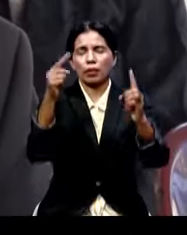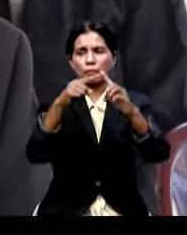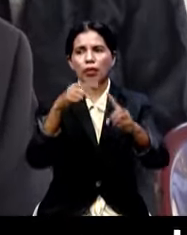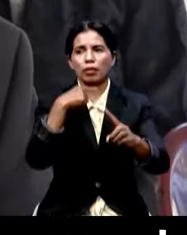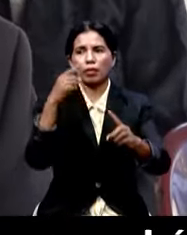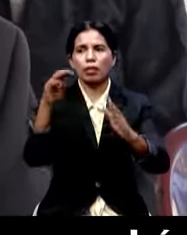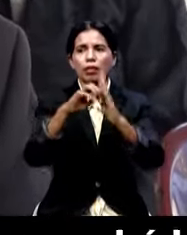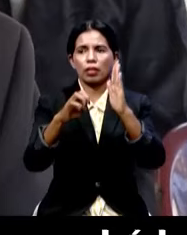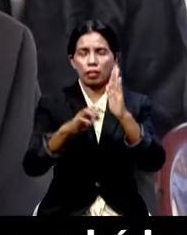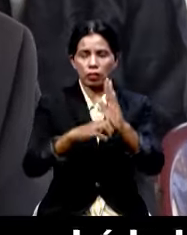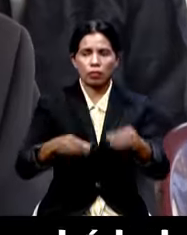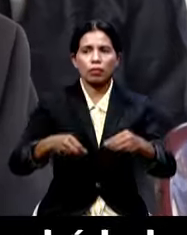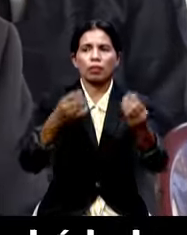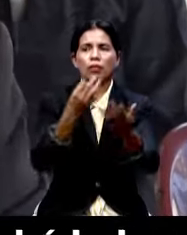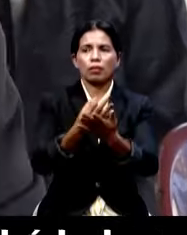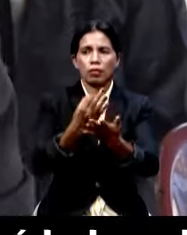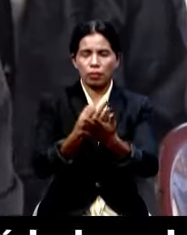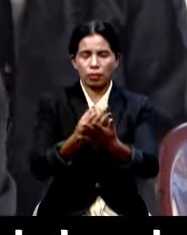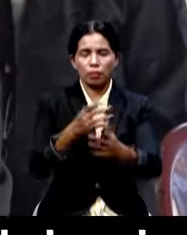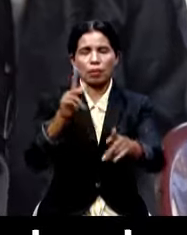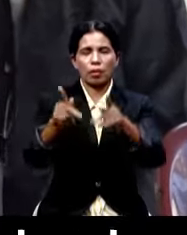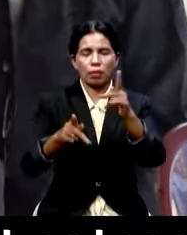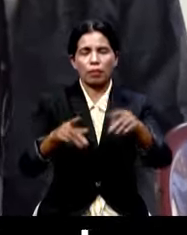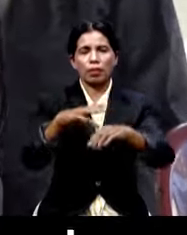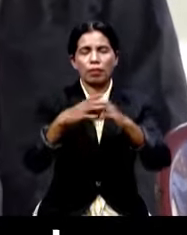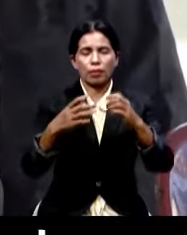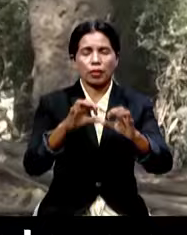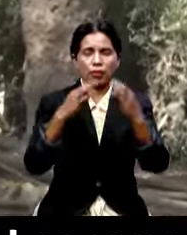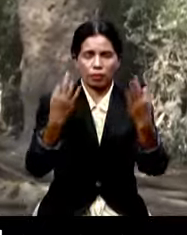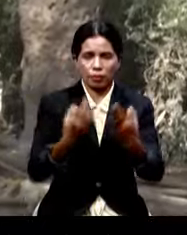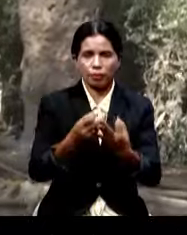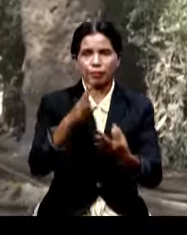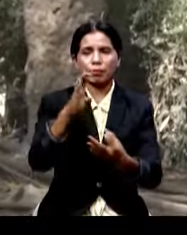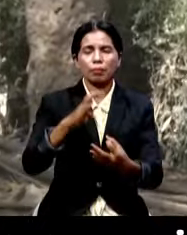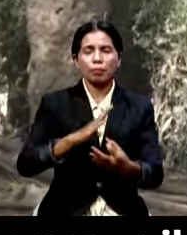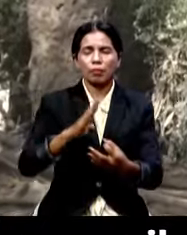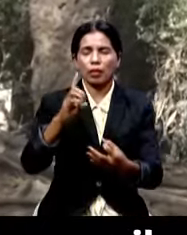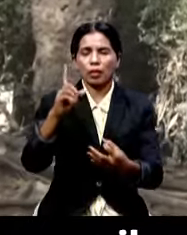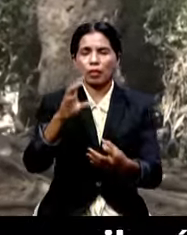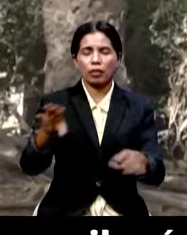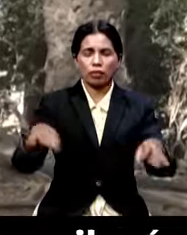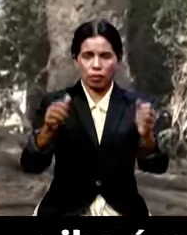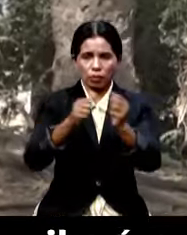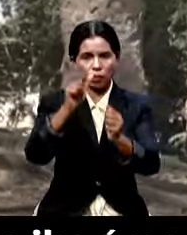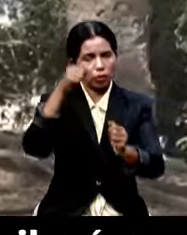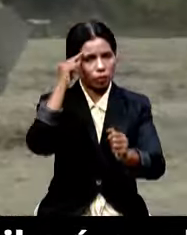Estado for OSAM, e da RAI, né? Família Umalisa Madae Beduku Hatutan, Hakara coopera o